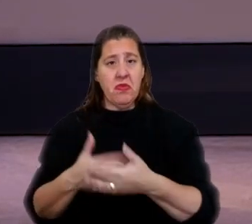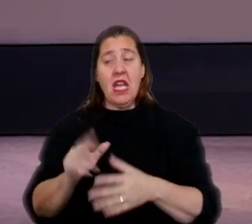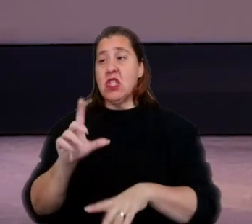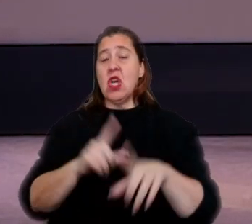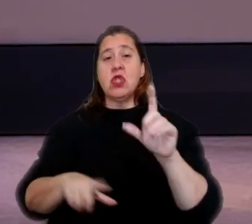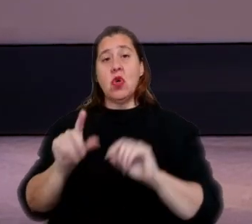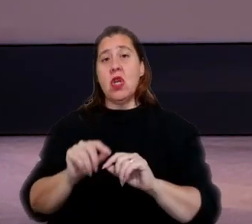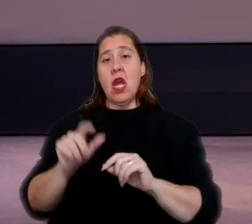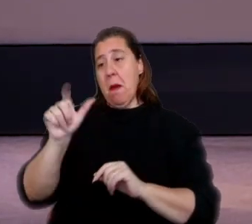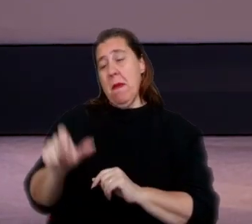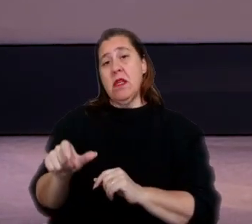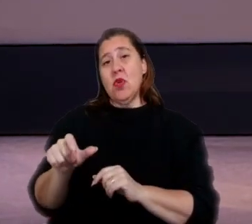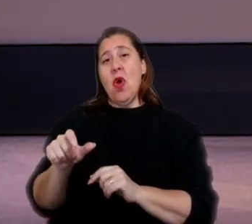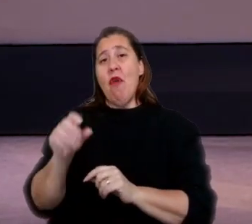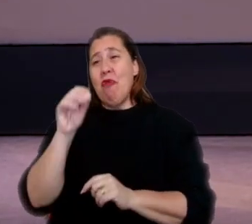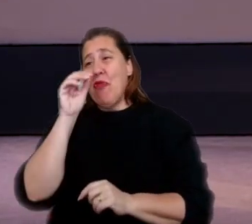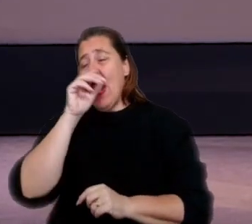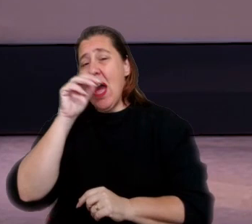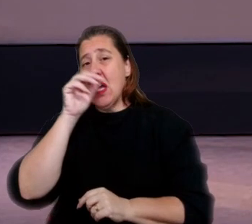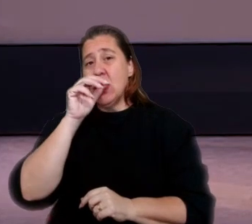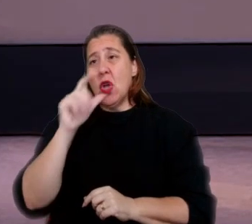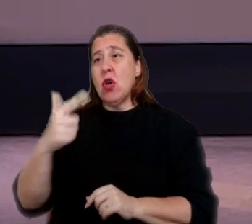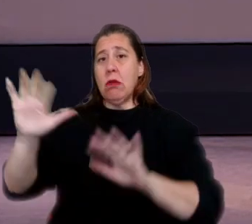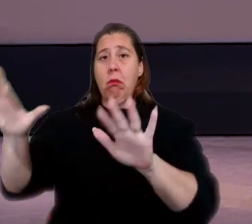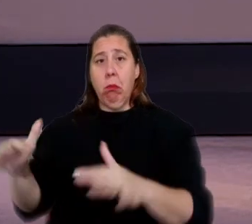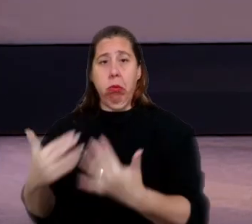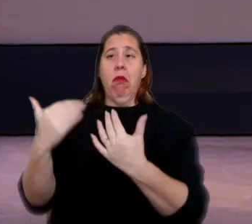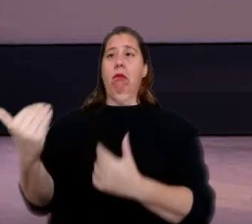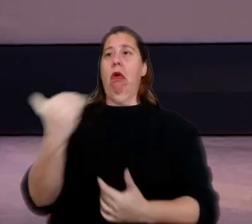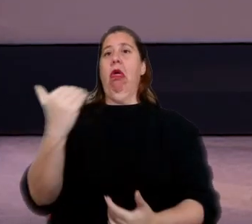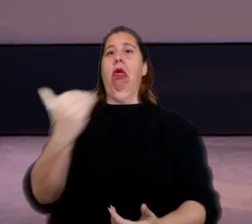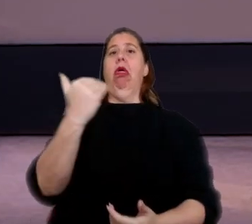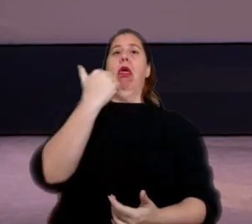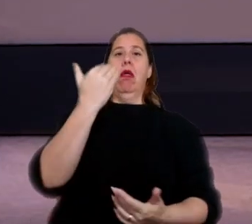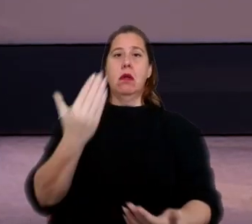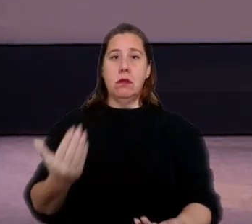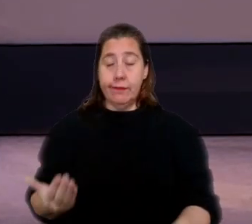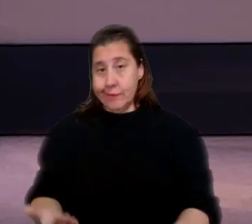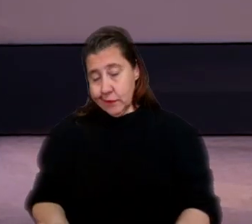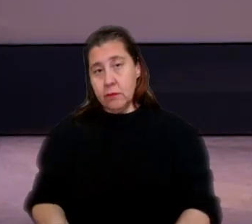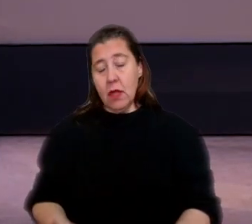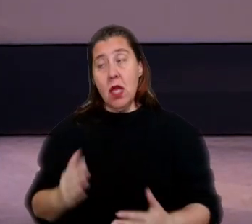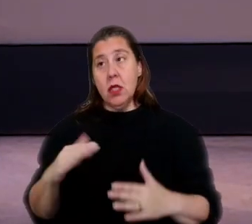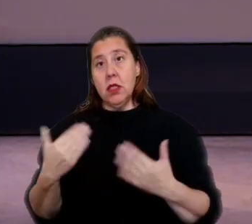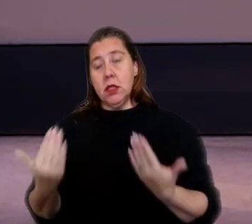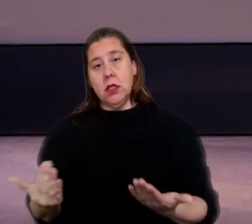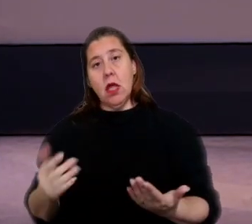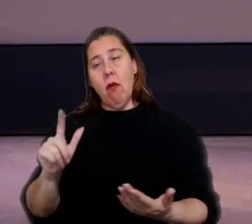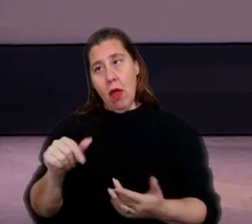né? E é só escolher alguém que está um pouco mais frágil para todos os outros atacarem ferozmente,